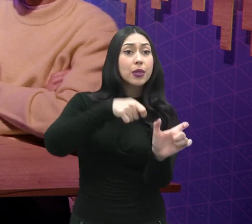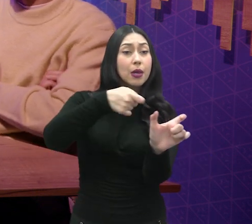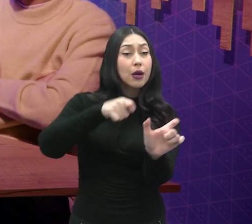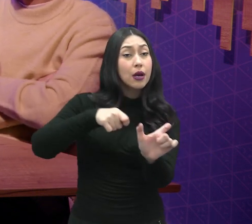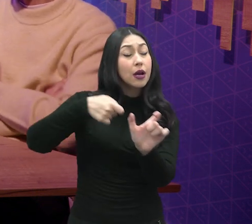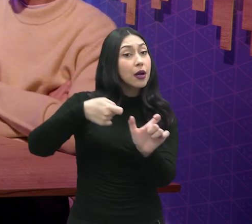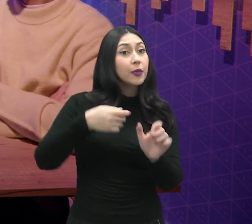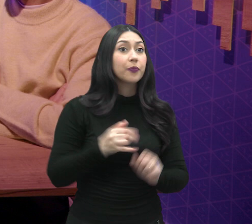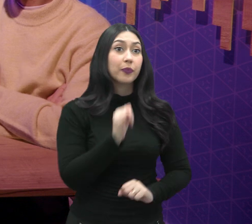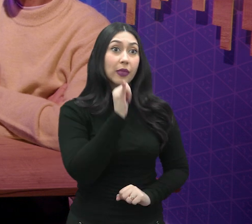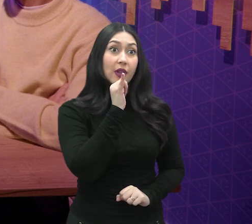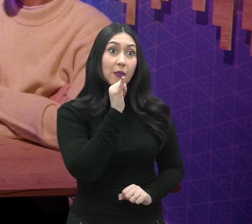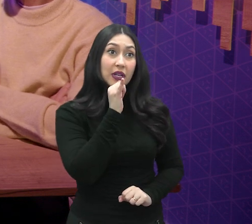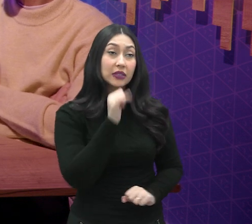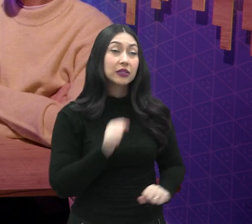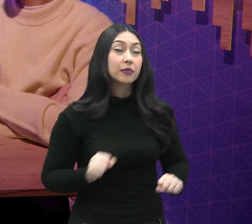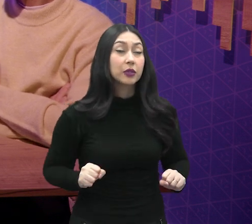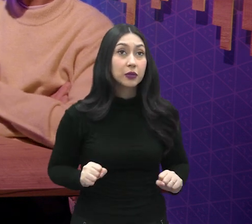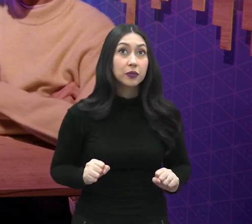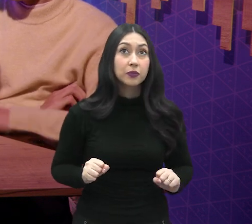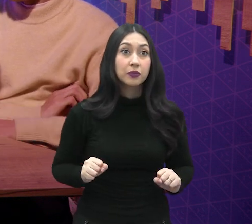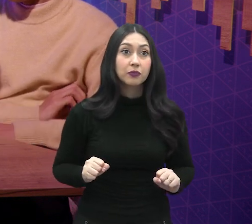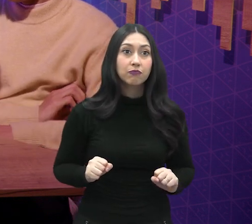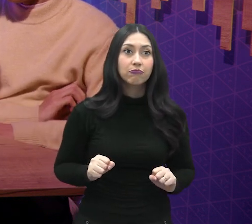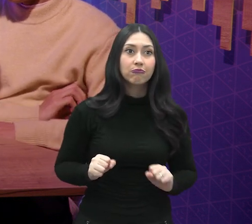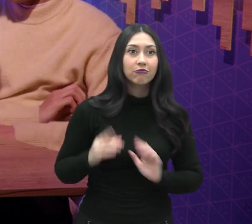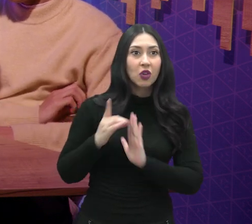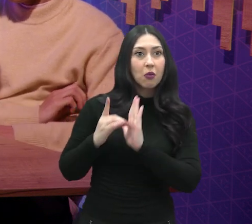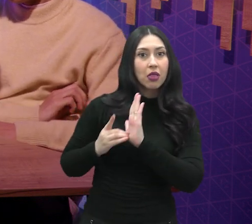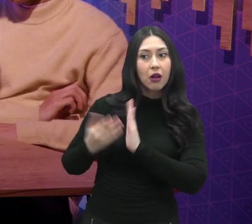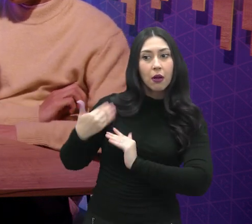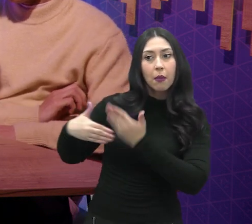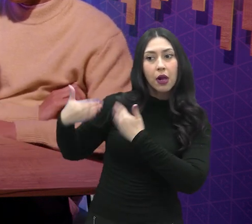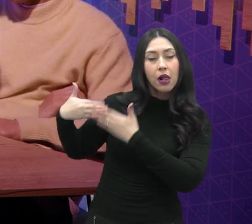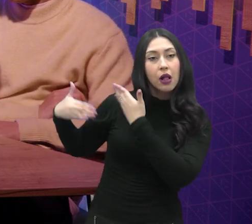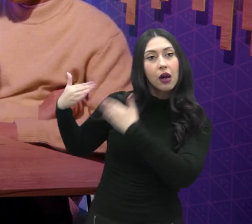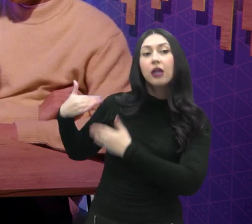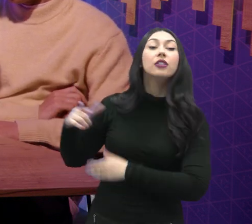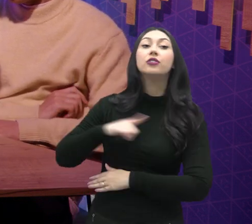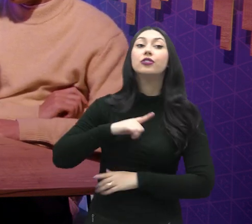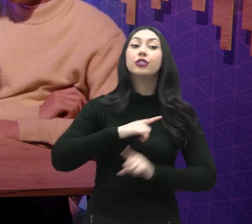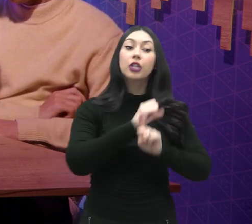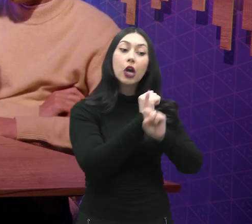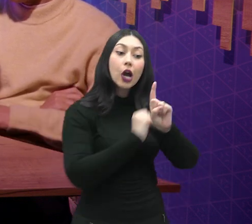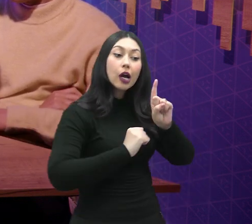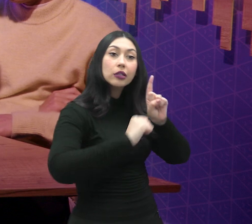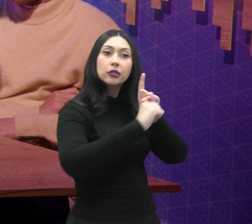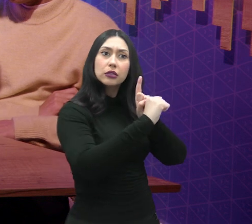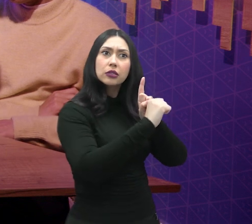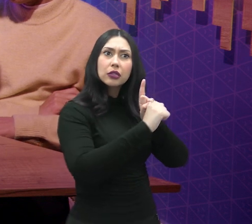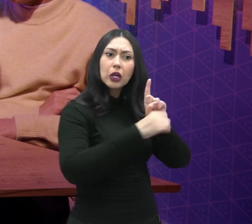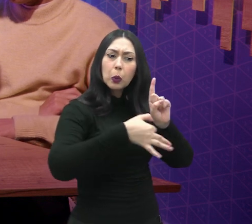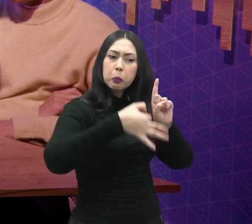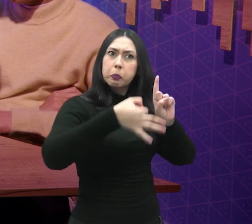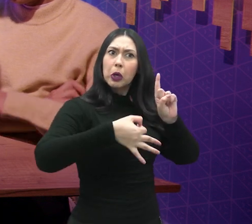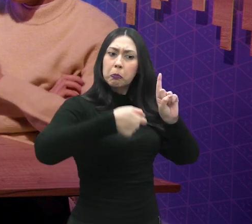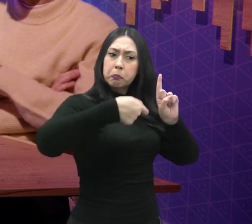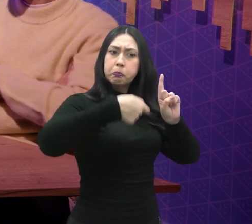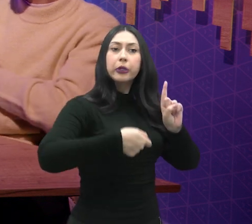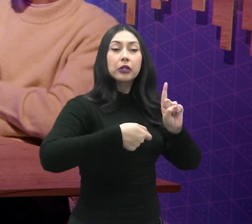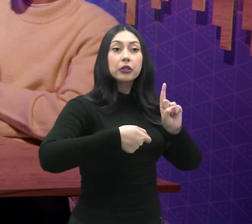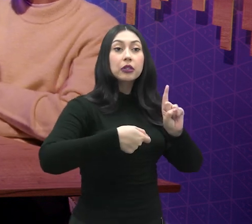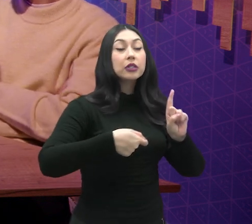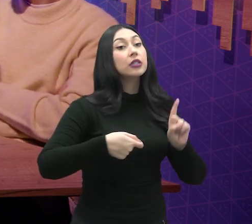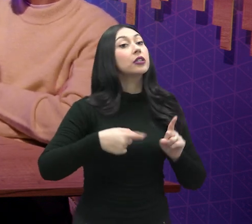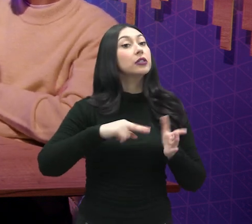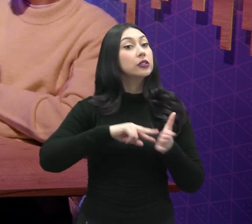para vocês, que é, por exemplo, algumas décadas atrás, a gente tinha a sociedade disciplinar. Então,